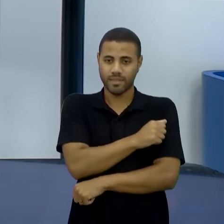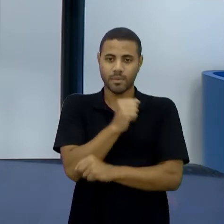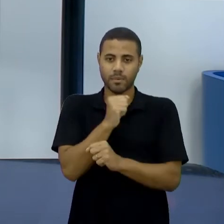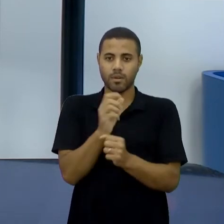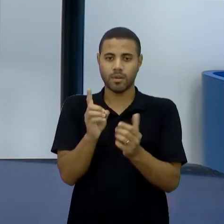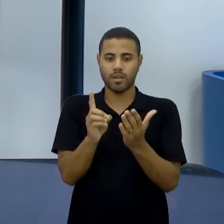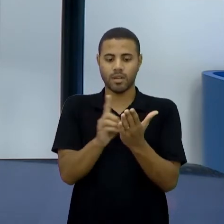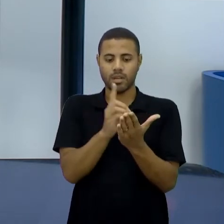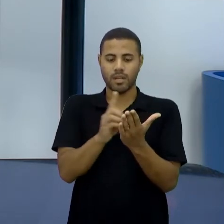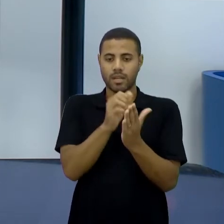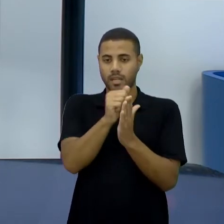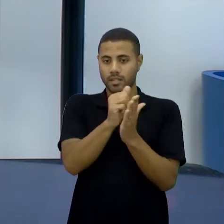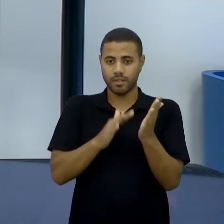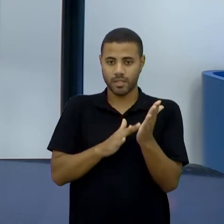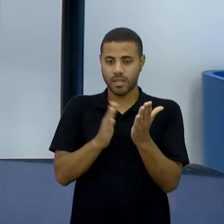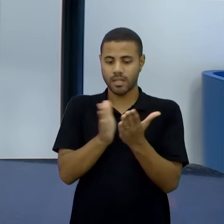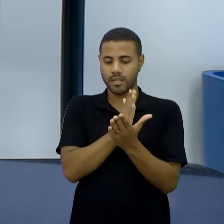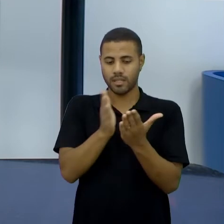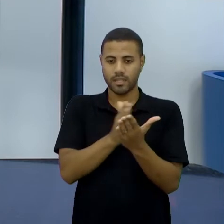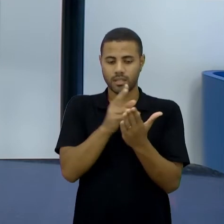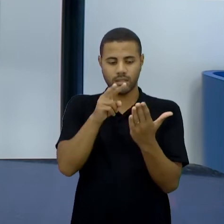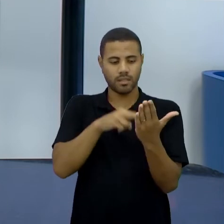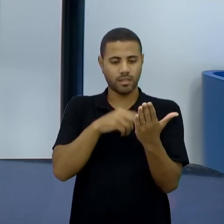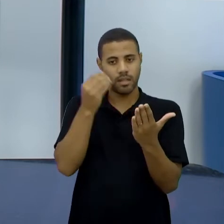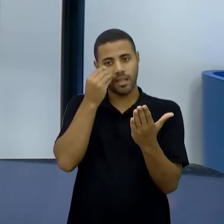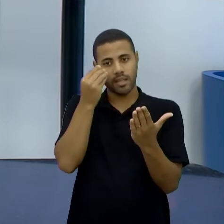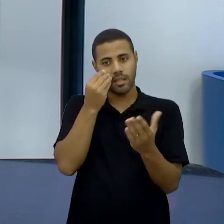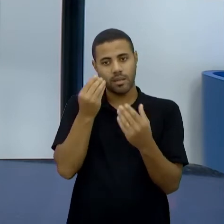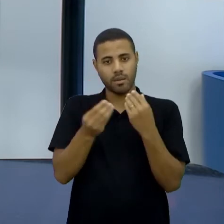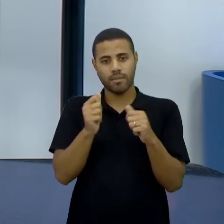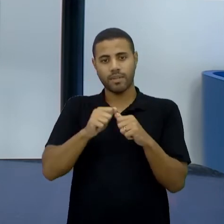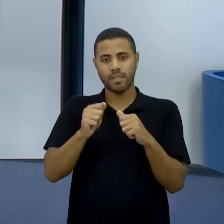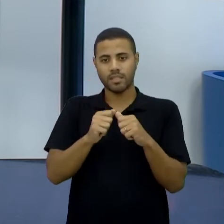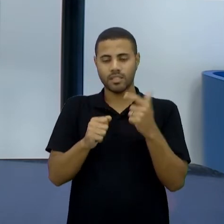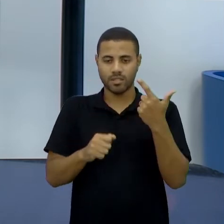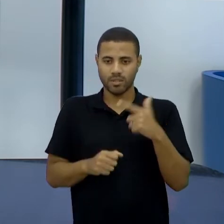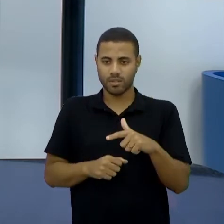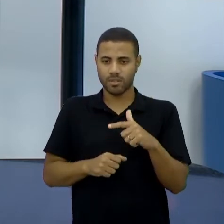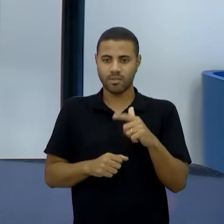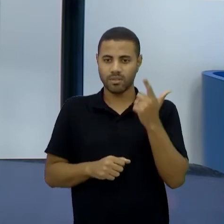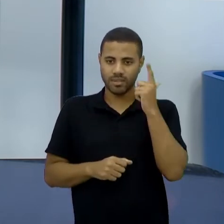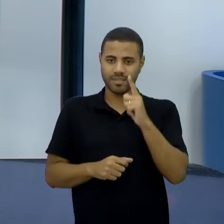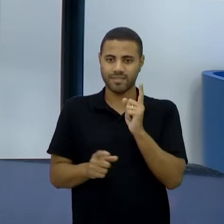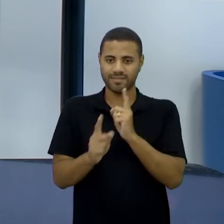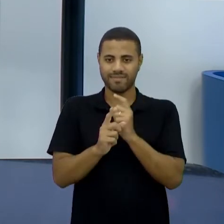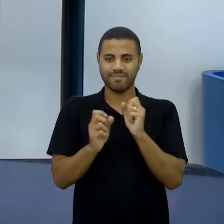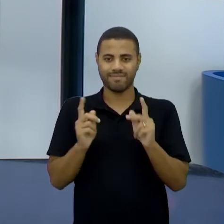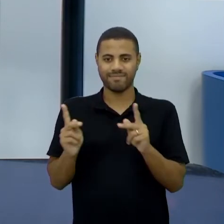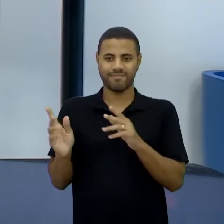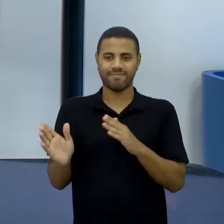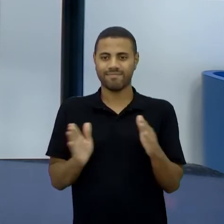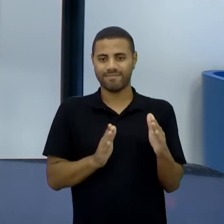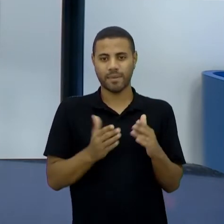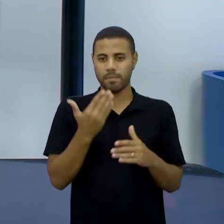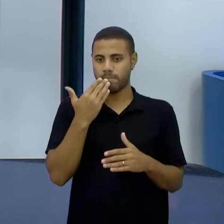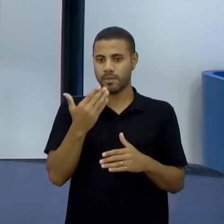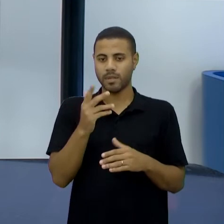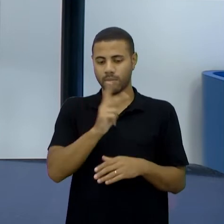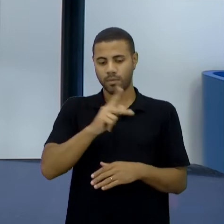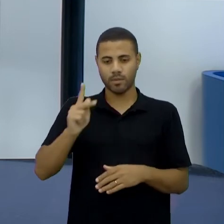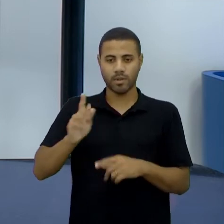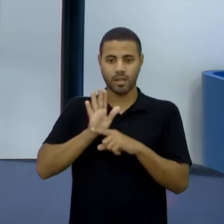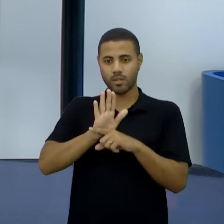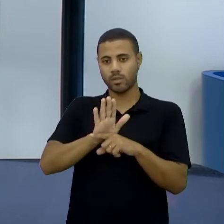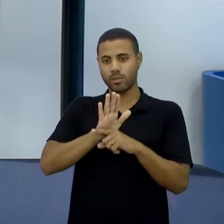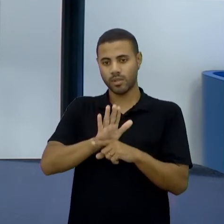de bordo e faça novamente, reflita como que a gente pode chegar nisso, tá bom? Peça ajuda aos seus professores e aos